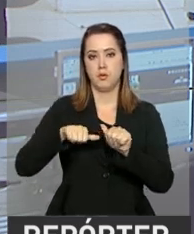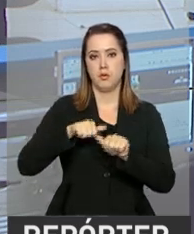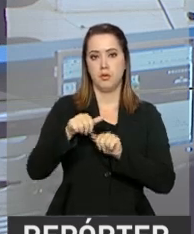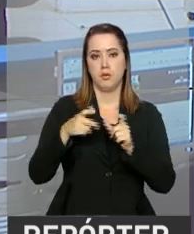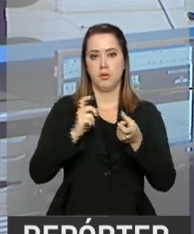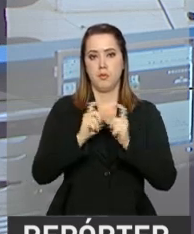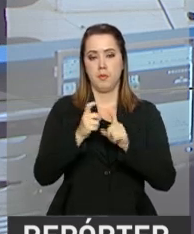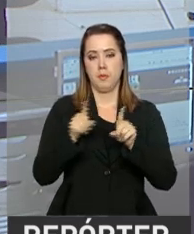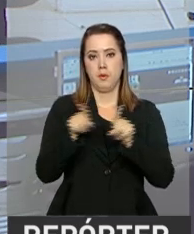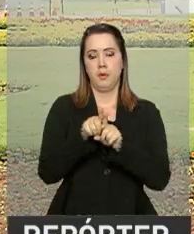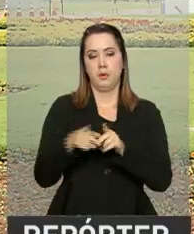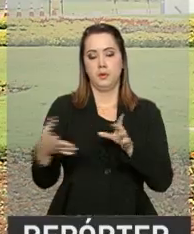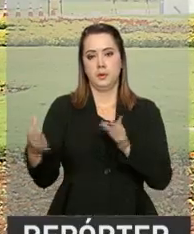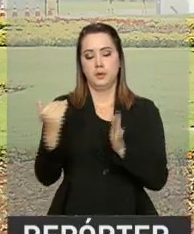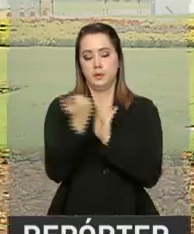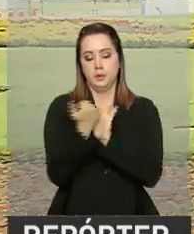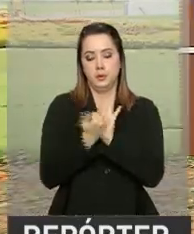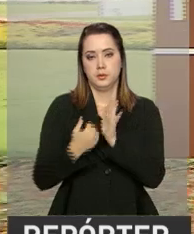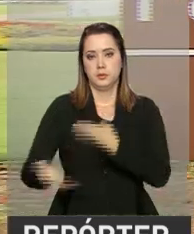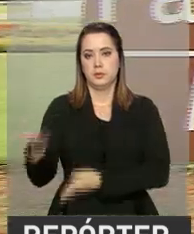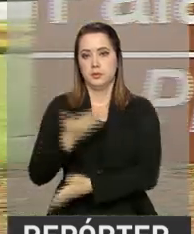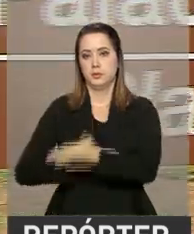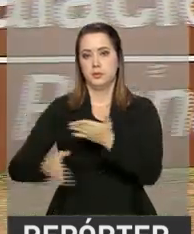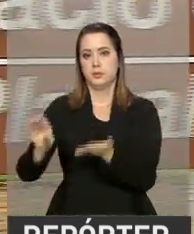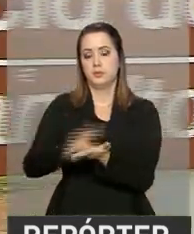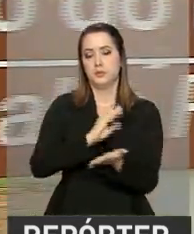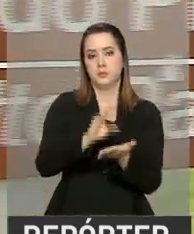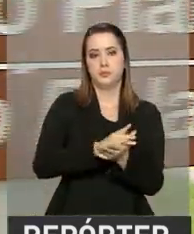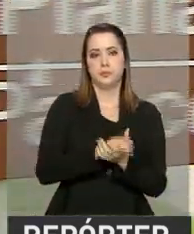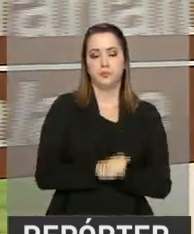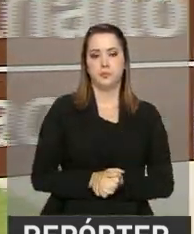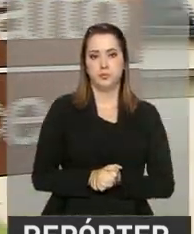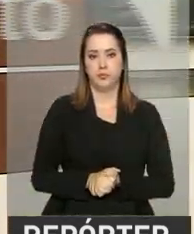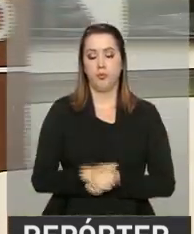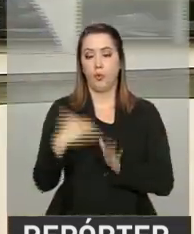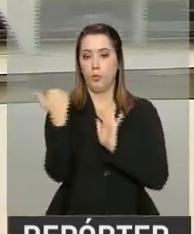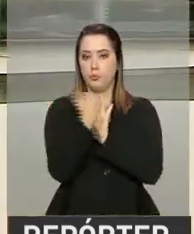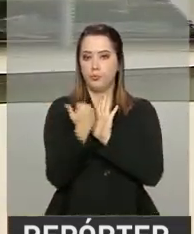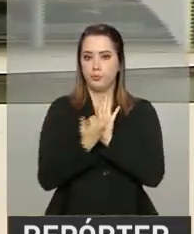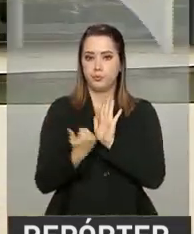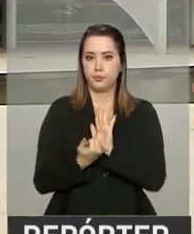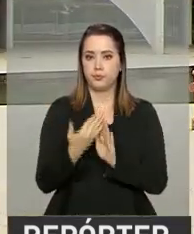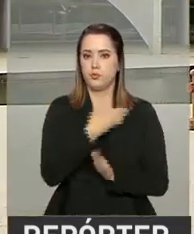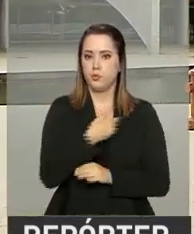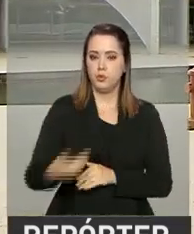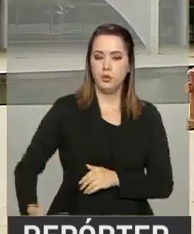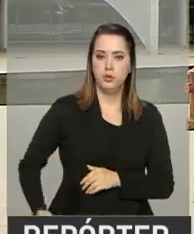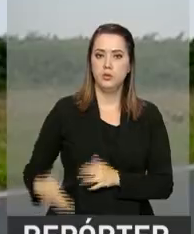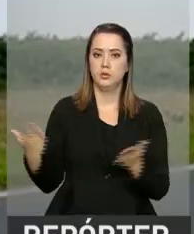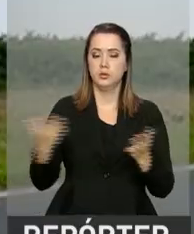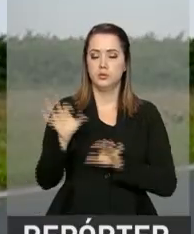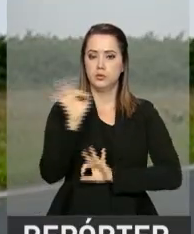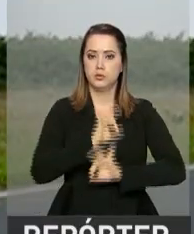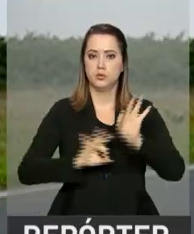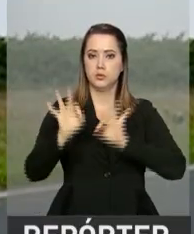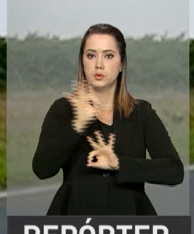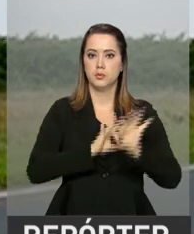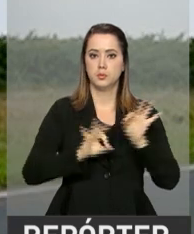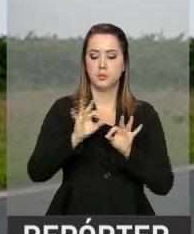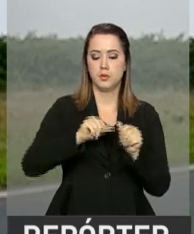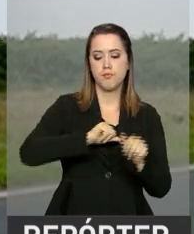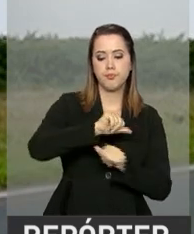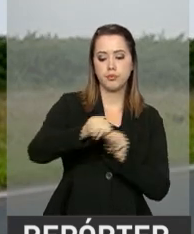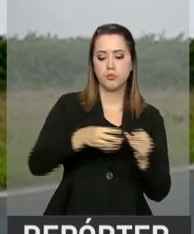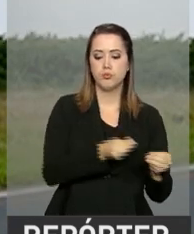de investimentos o governo prepara uma nova rodada de concessões vai transferir para iniciativa